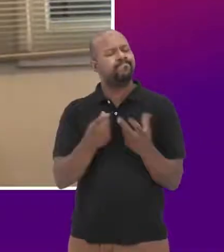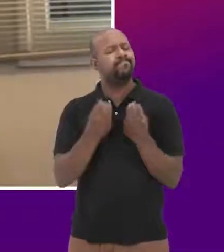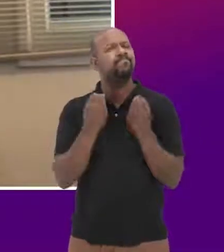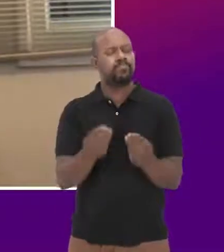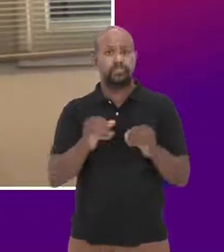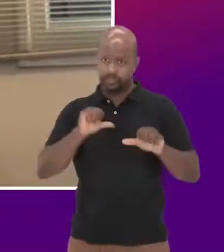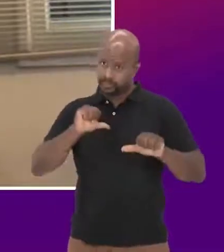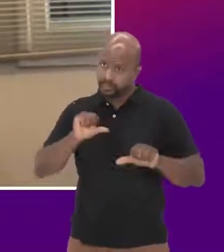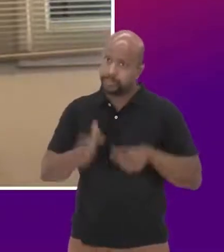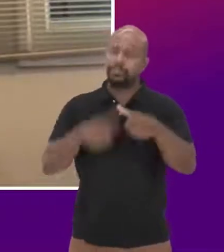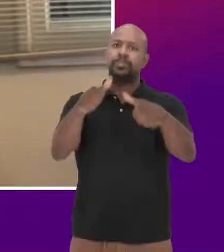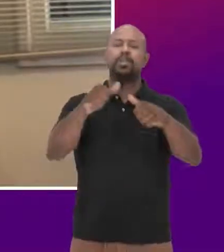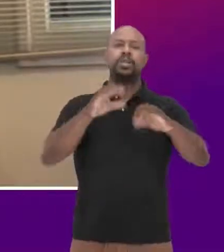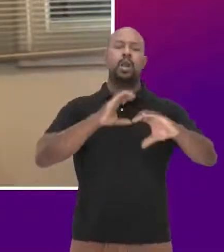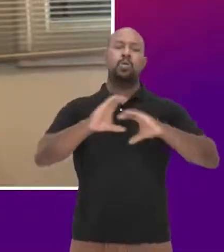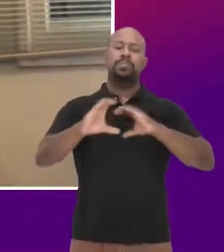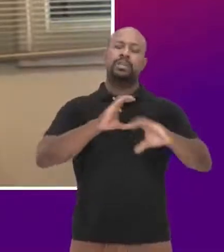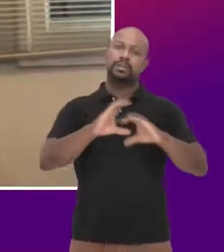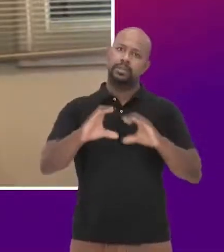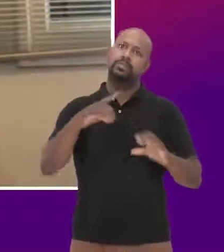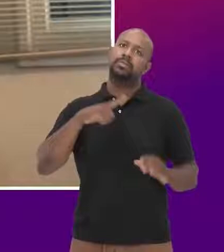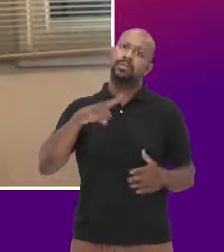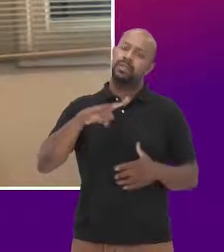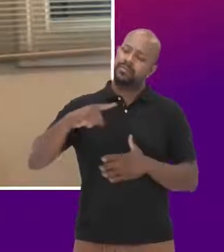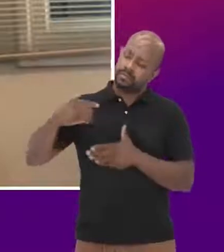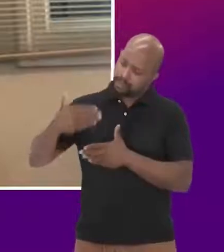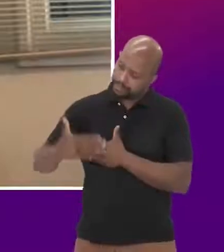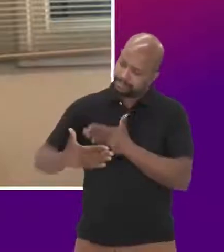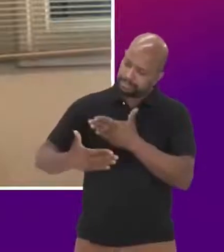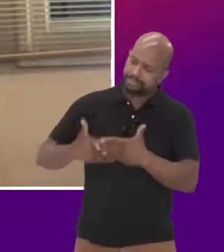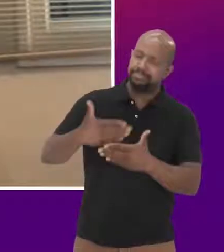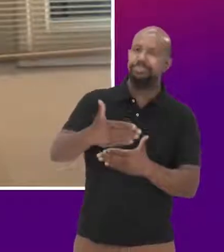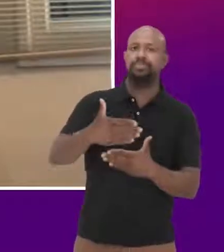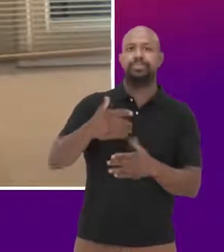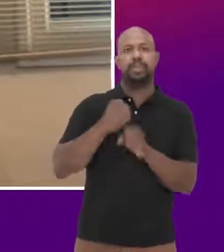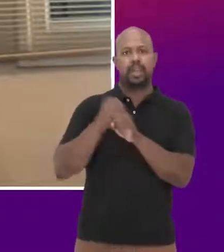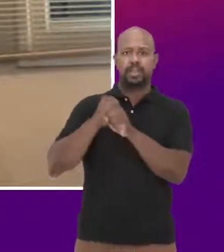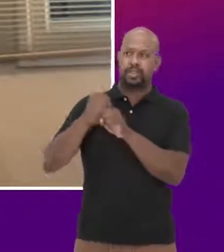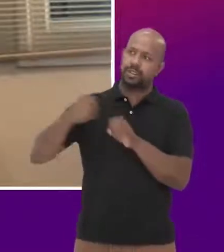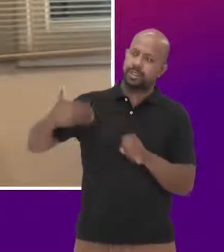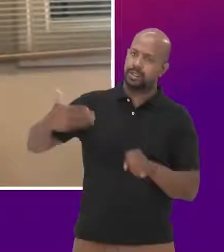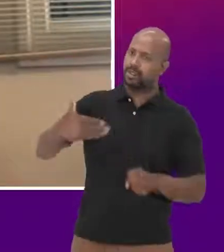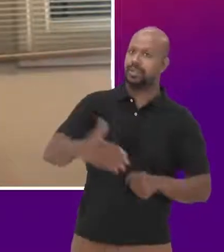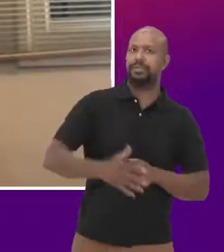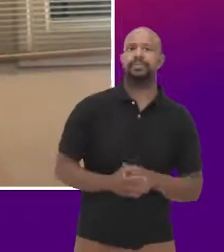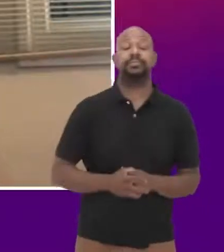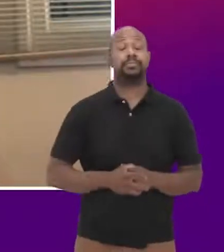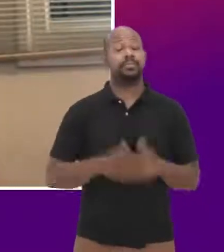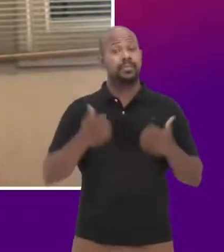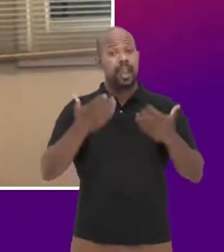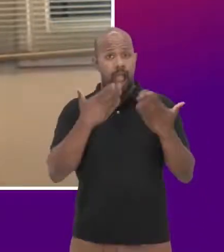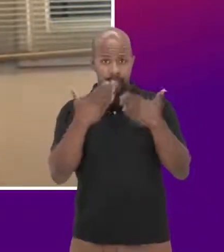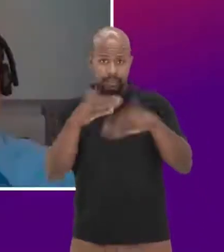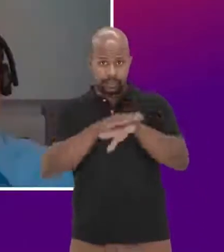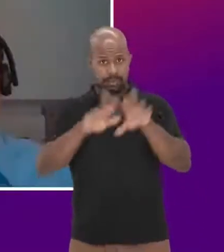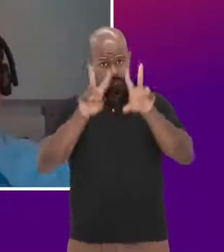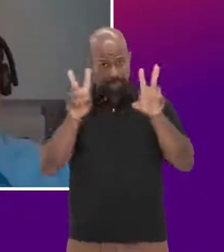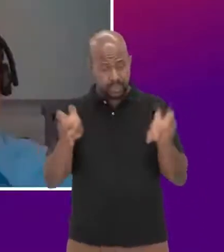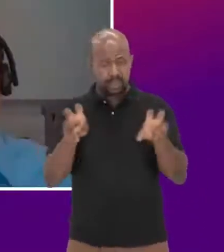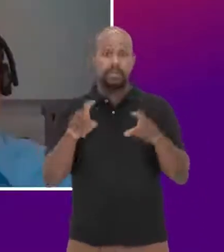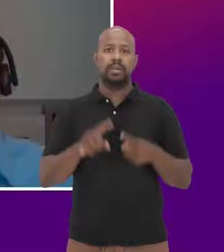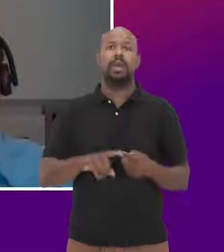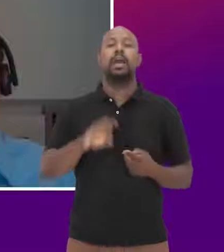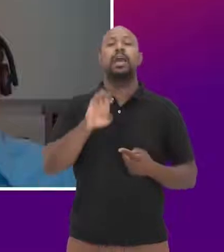mudança que a comunicação sofreu ao longo dos últimos anos. Para falar sobre isso, nós temos